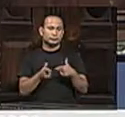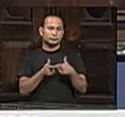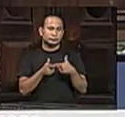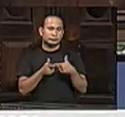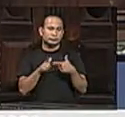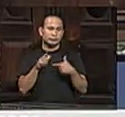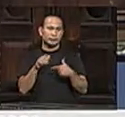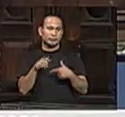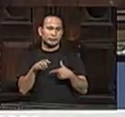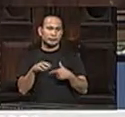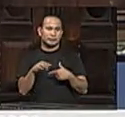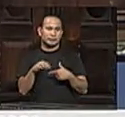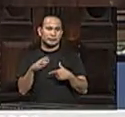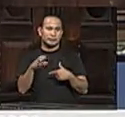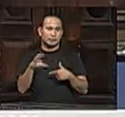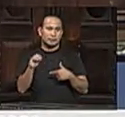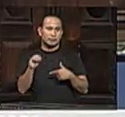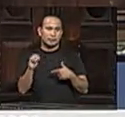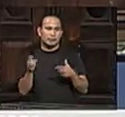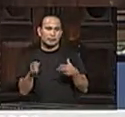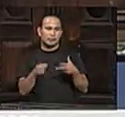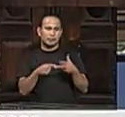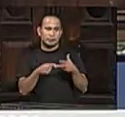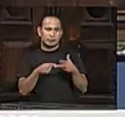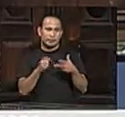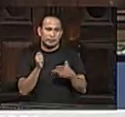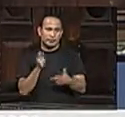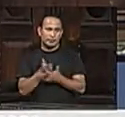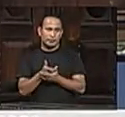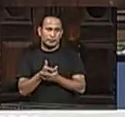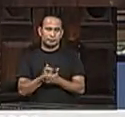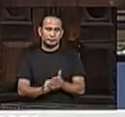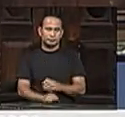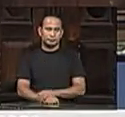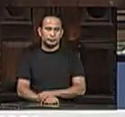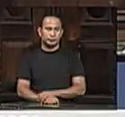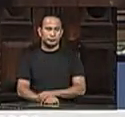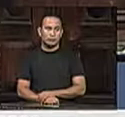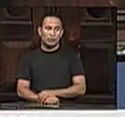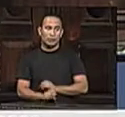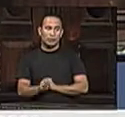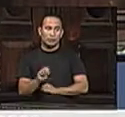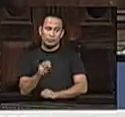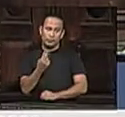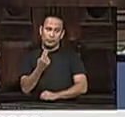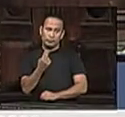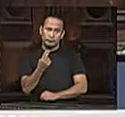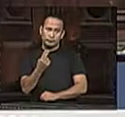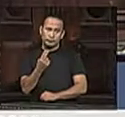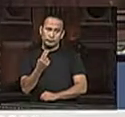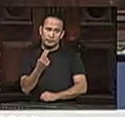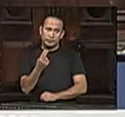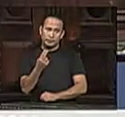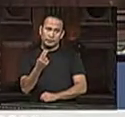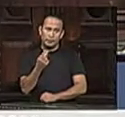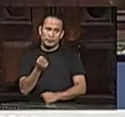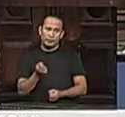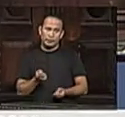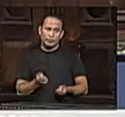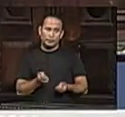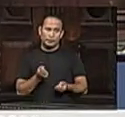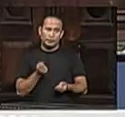liquidação e a terceira do pagamento. Ou seja, a despesa